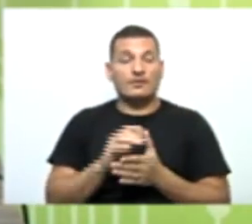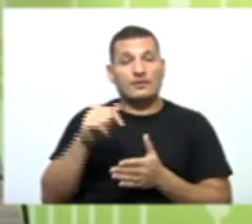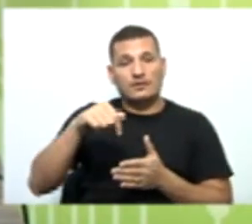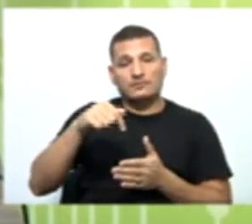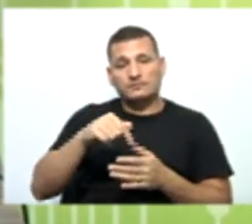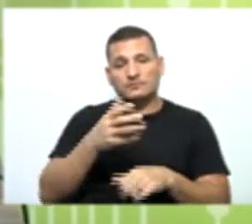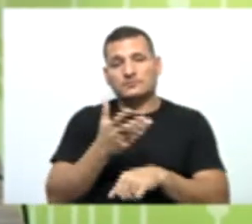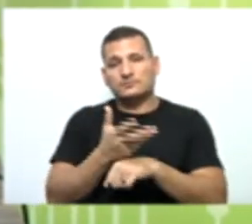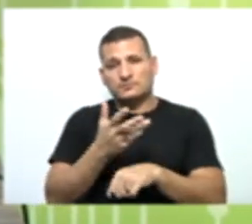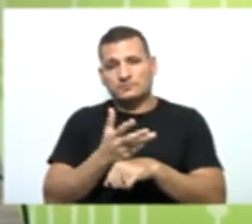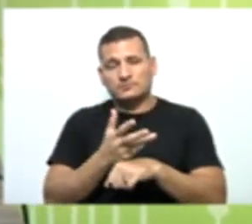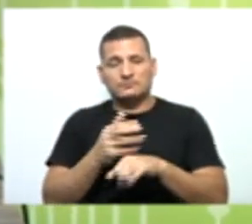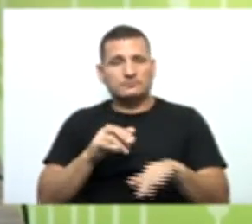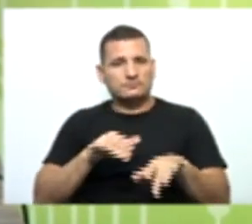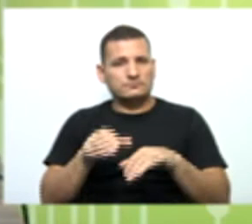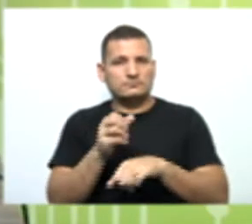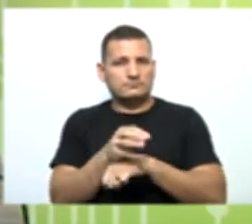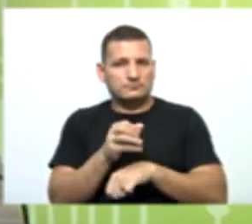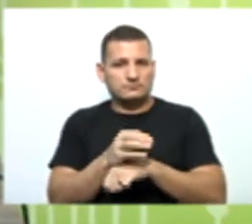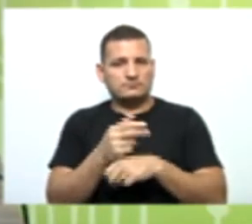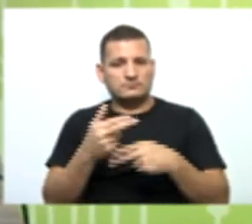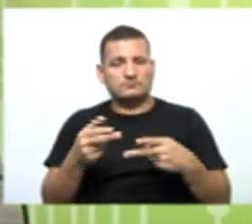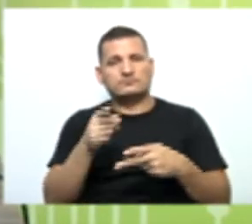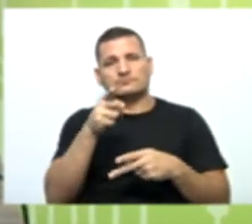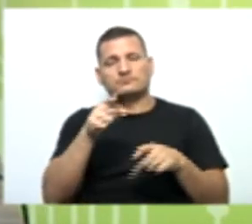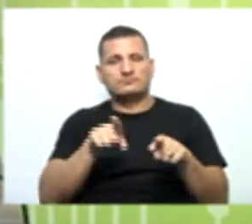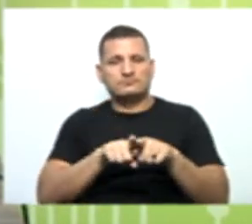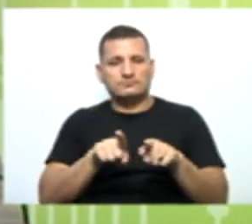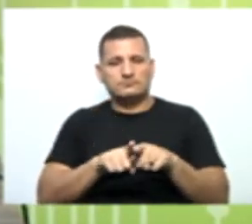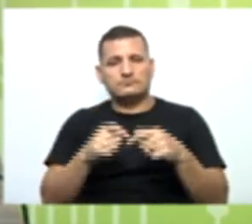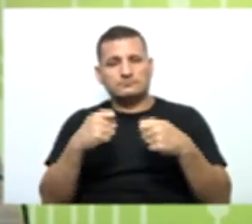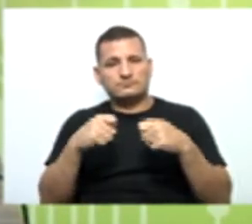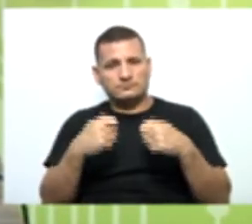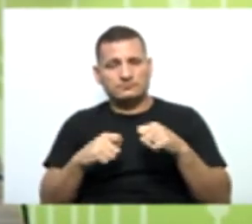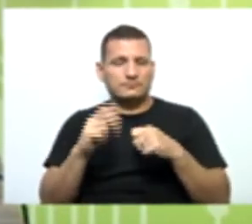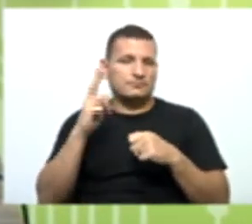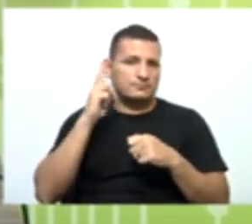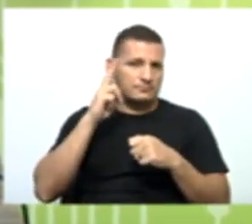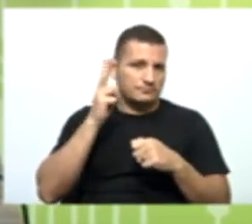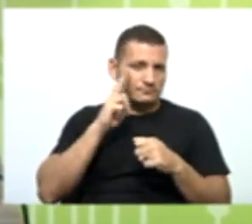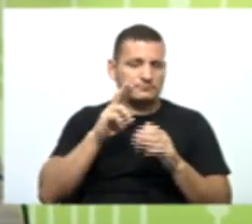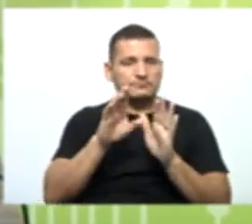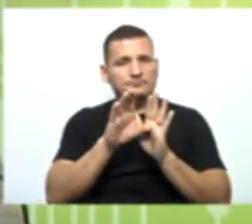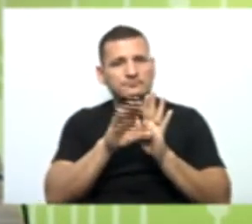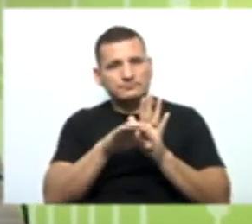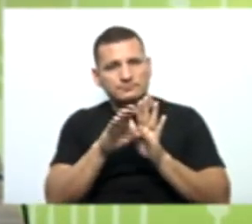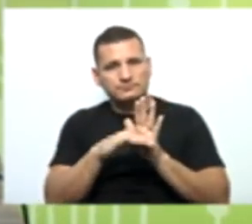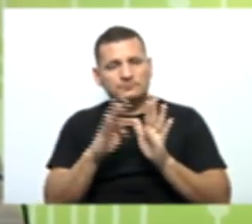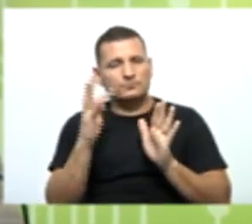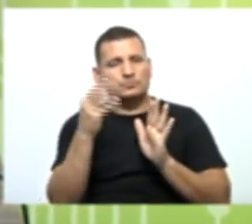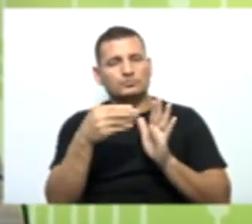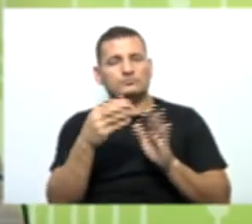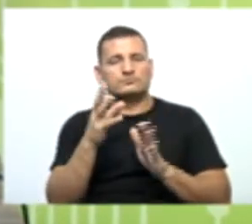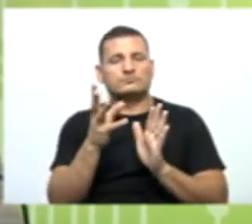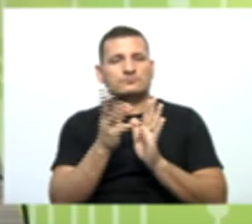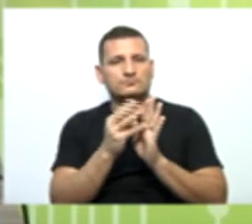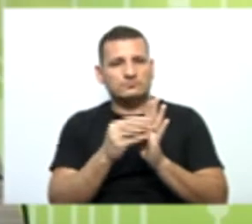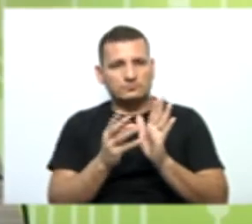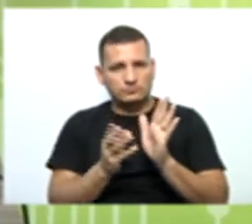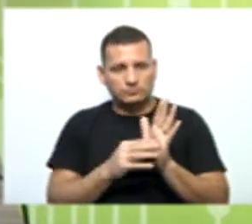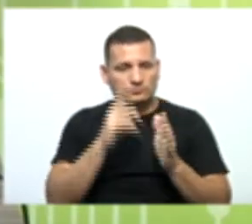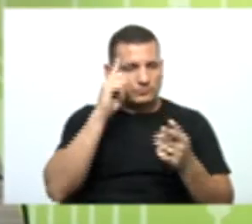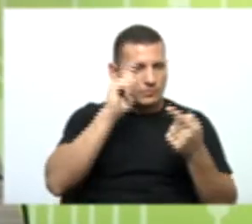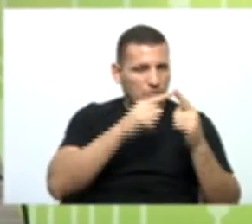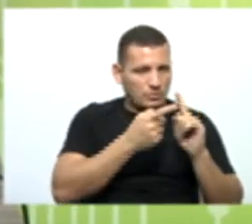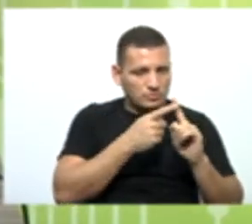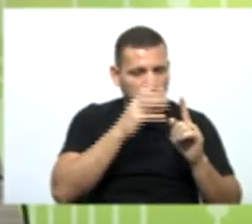programação orientada a objetos, você também precisa relembrar aqueles conceitos, todo aquele conteúdo que você aprendeu desde lógica,